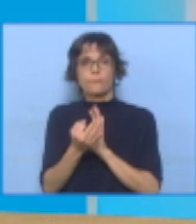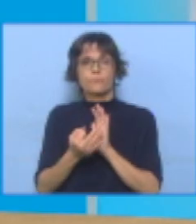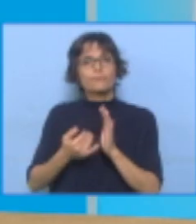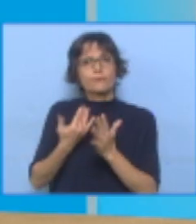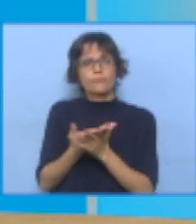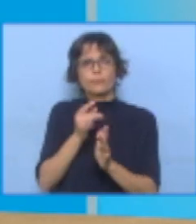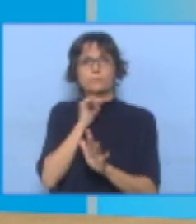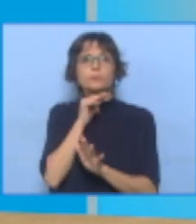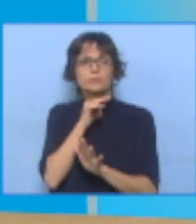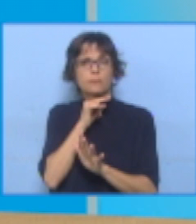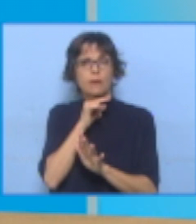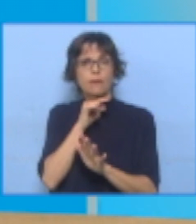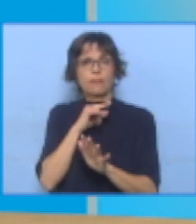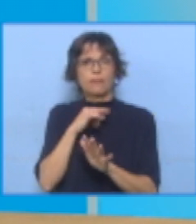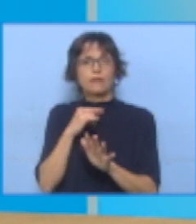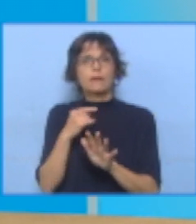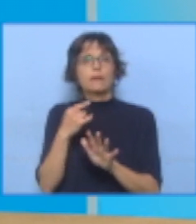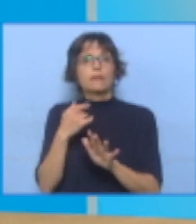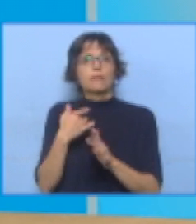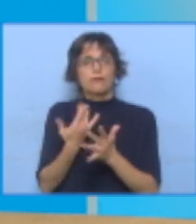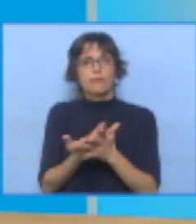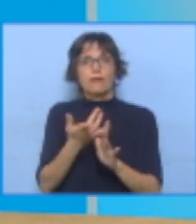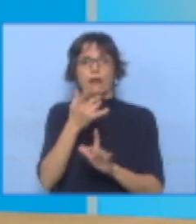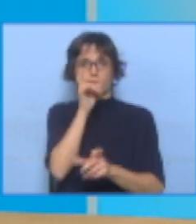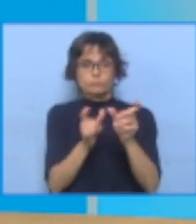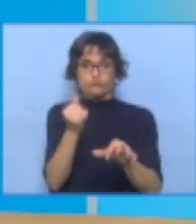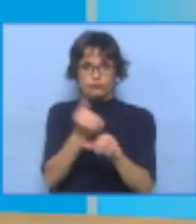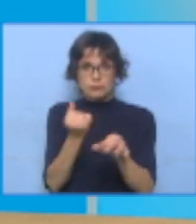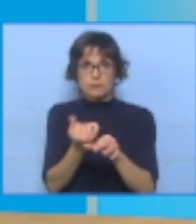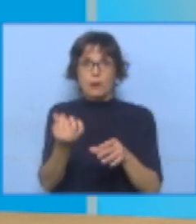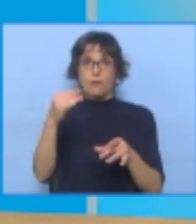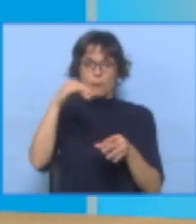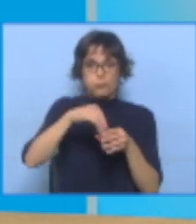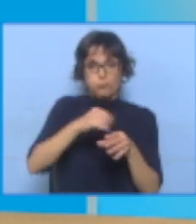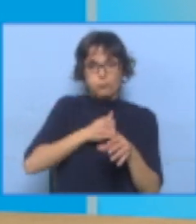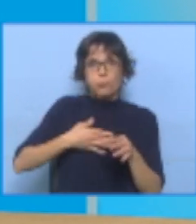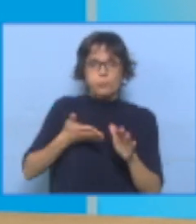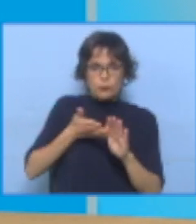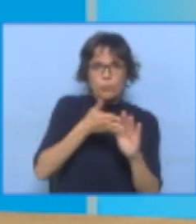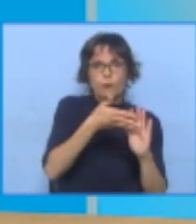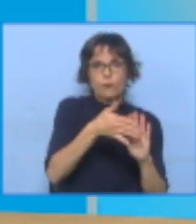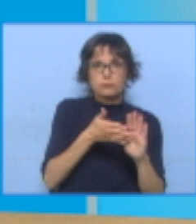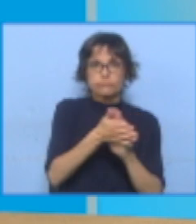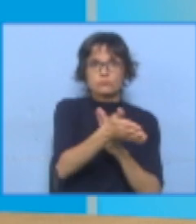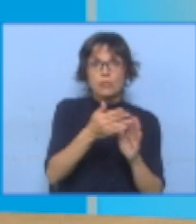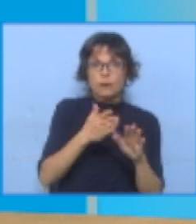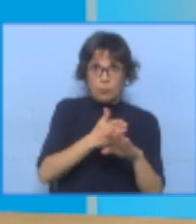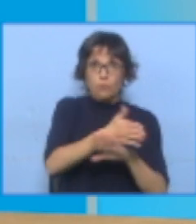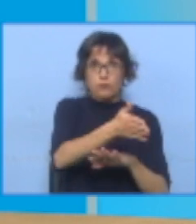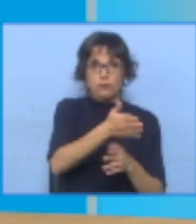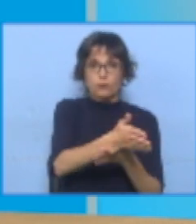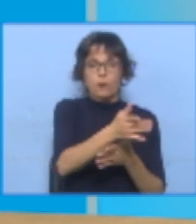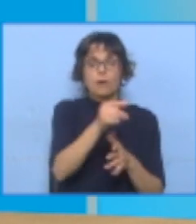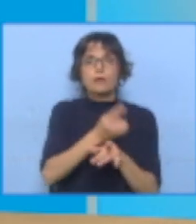mais capazes de garantir a permanência dos trabalhadores, portanto, de evitar a fuga do talento. Porque o que acontece muitas vezes é